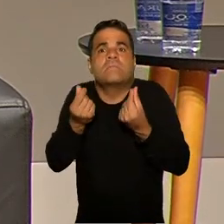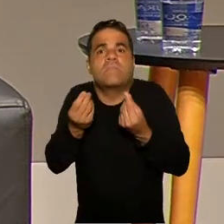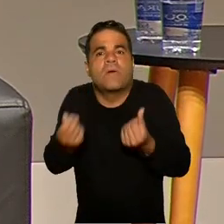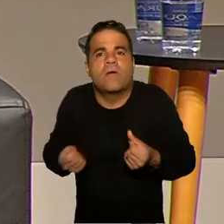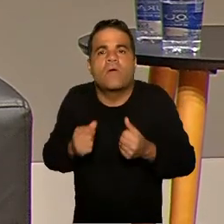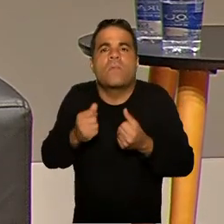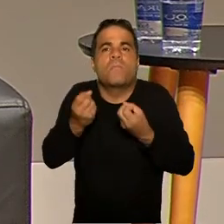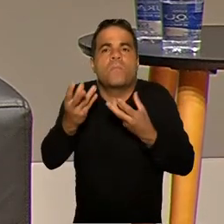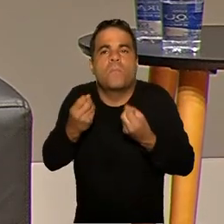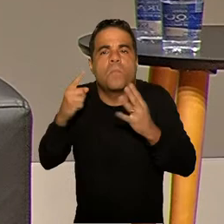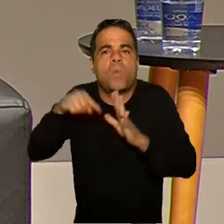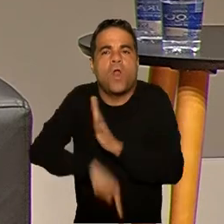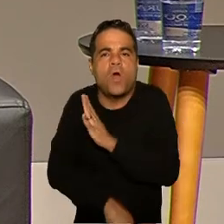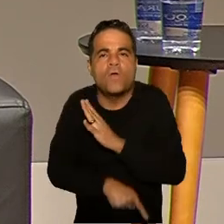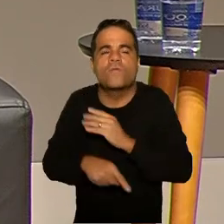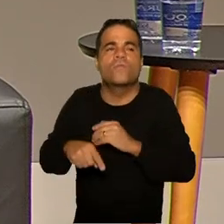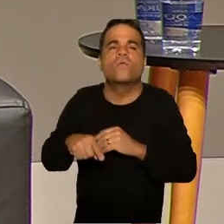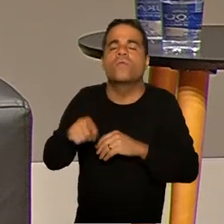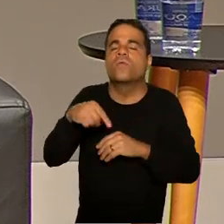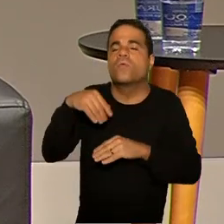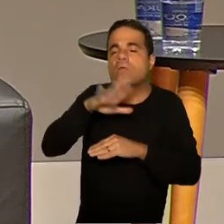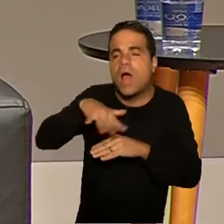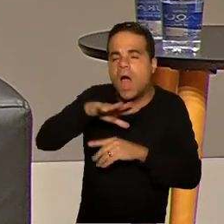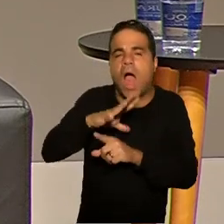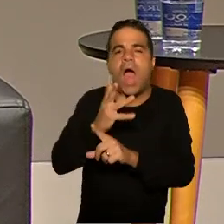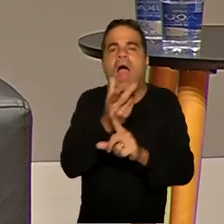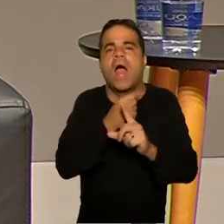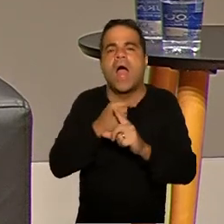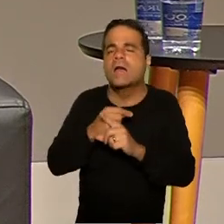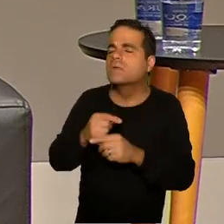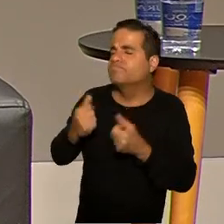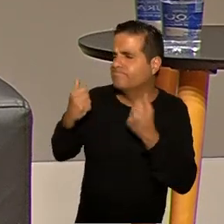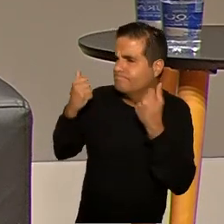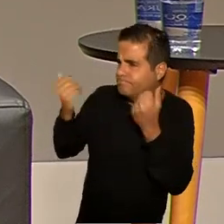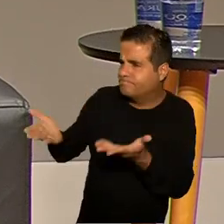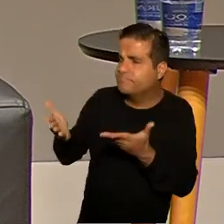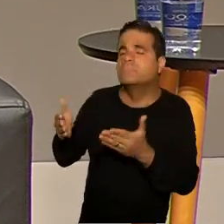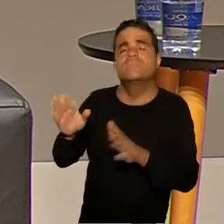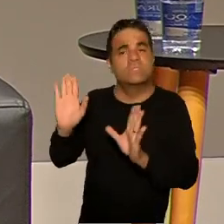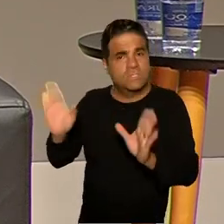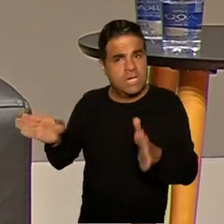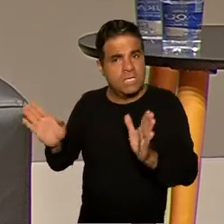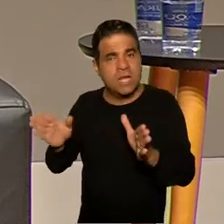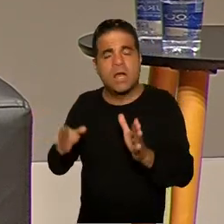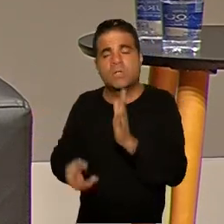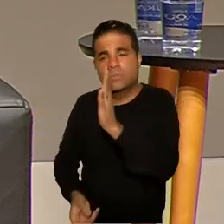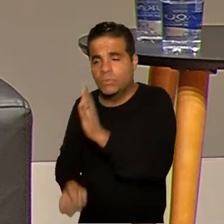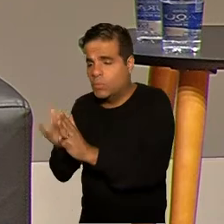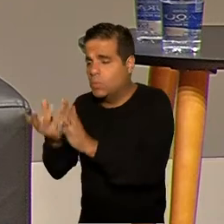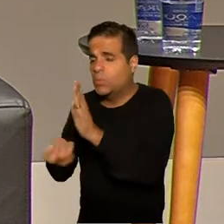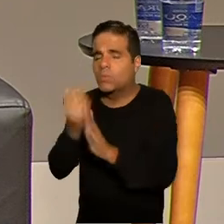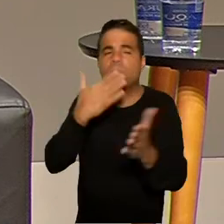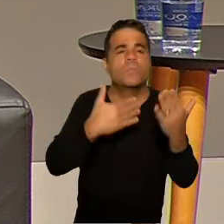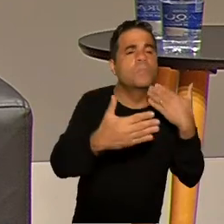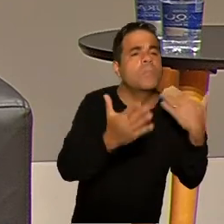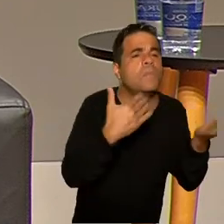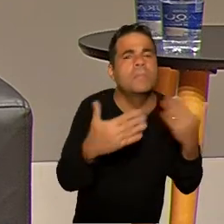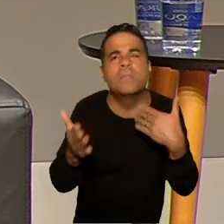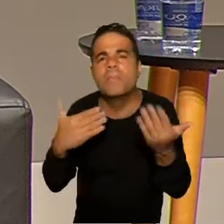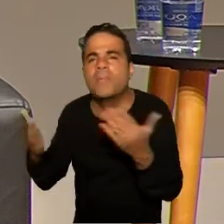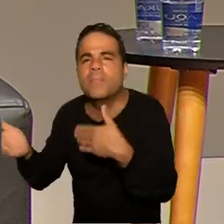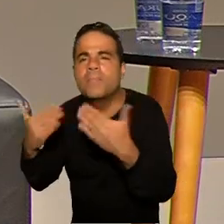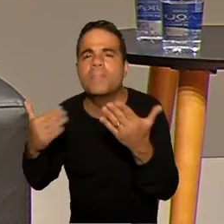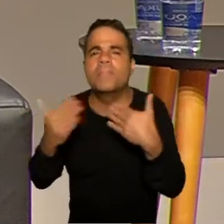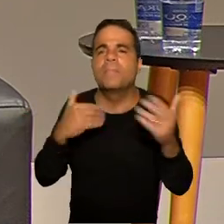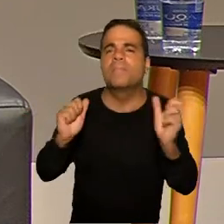interação com pessoas não especializadas em contrapartida fazia com que surgissem conversas e